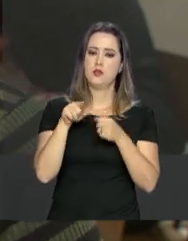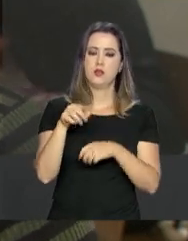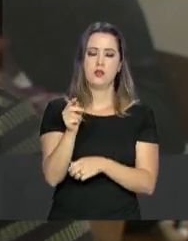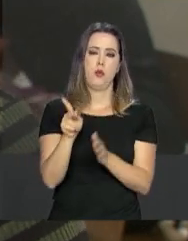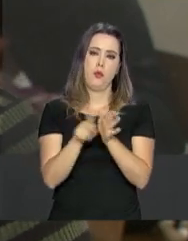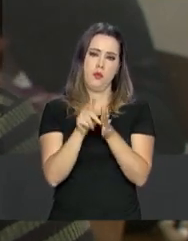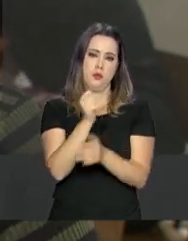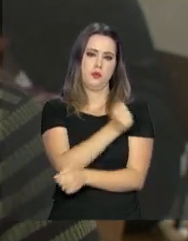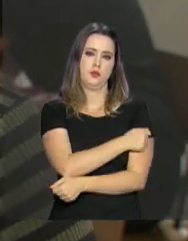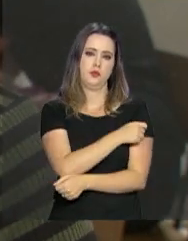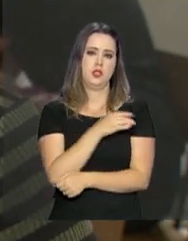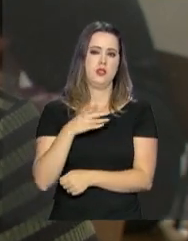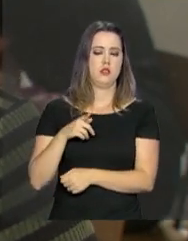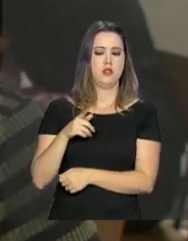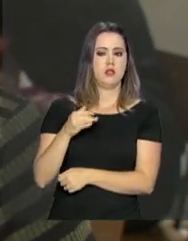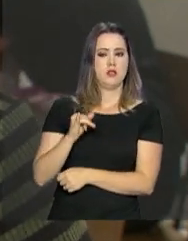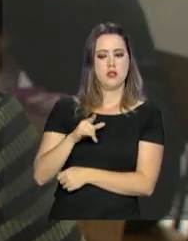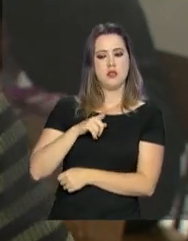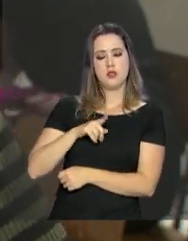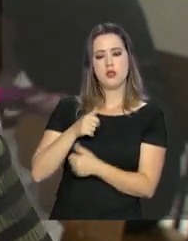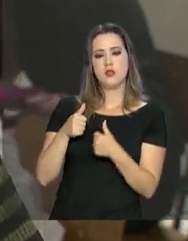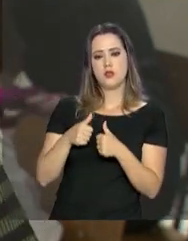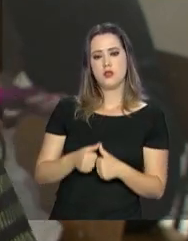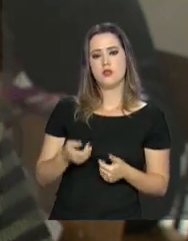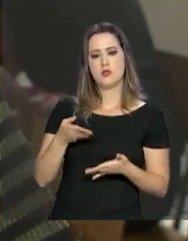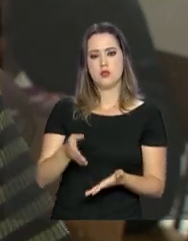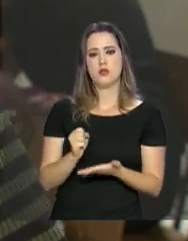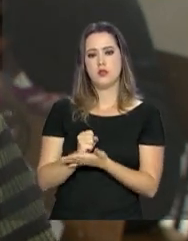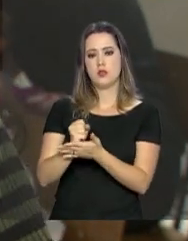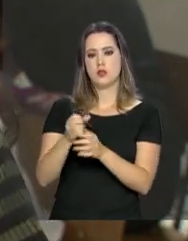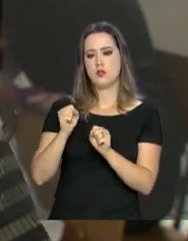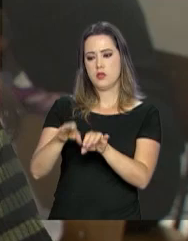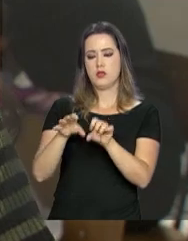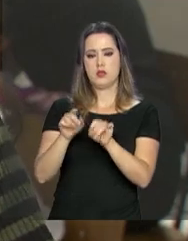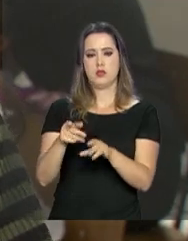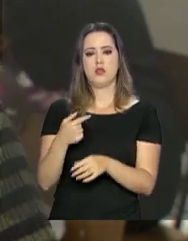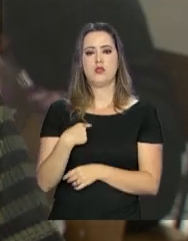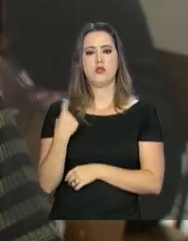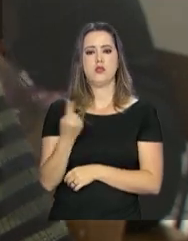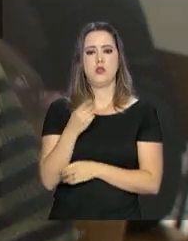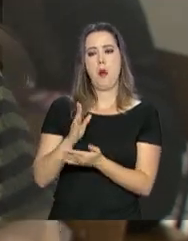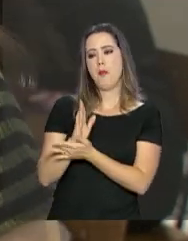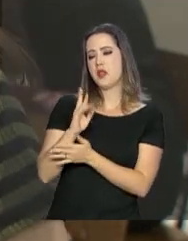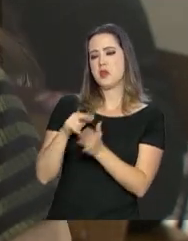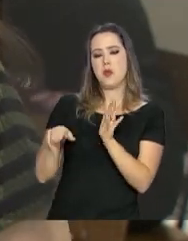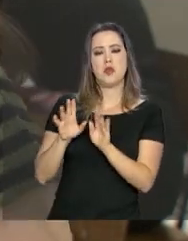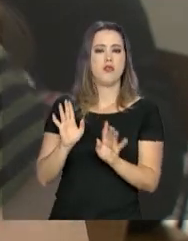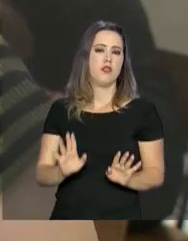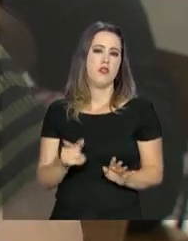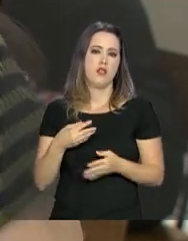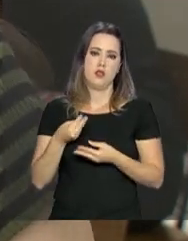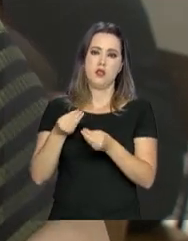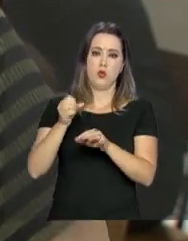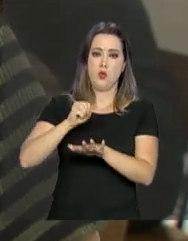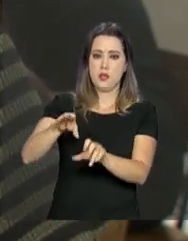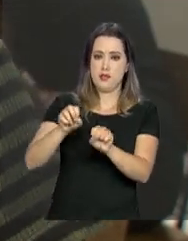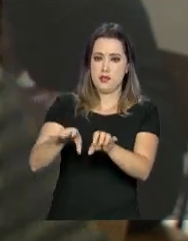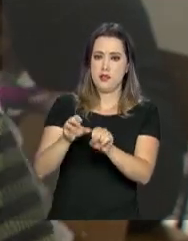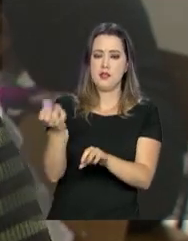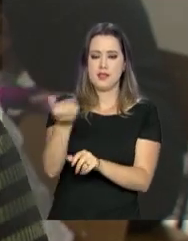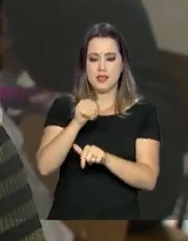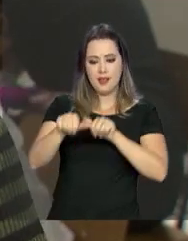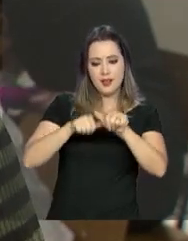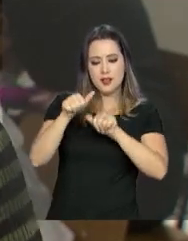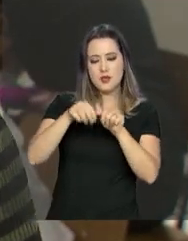sabe então se eu tô aqui e disponibilidades pando informação cabelo se ele vai passar ou não eu toda a informação se ele quiser